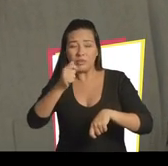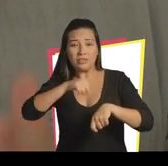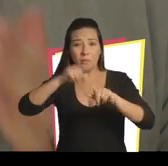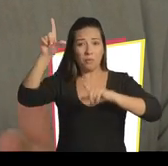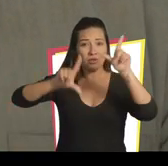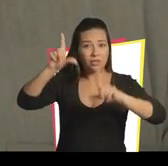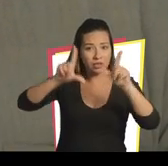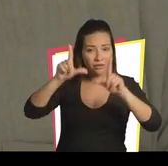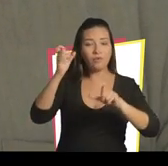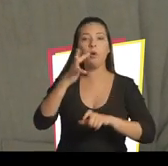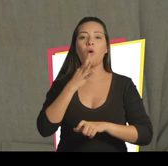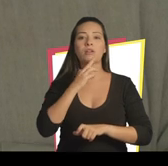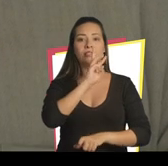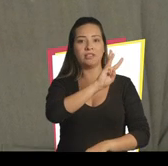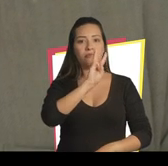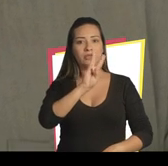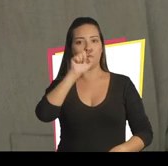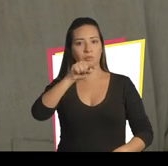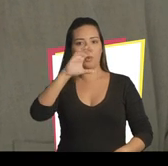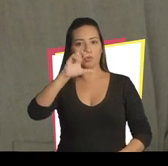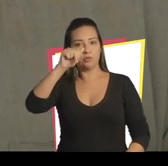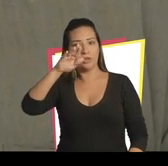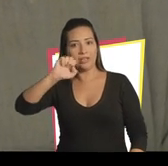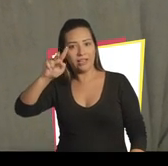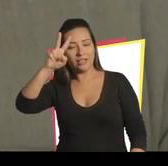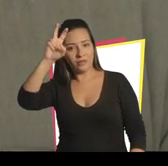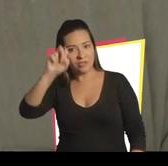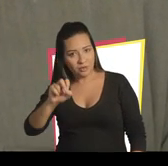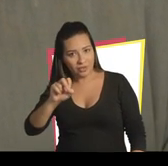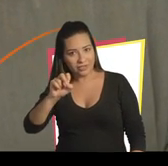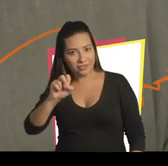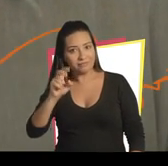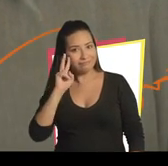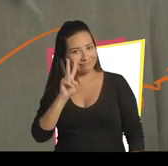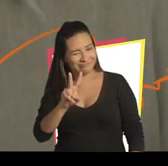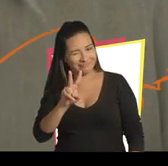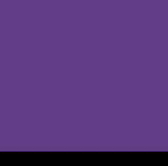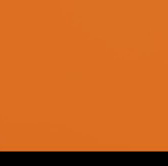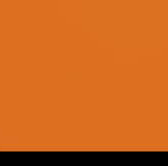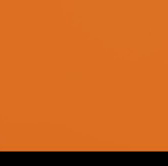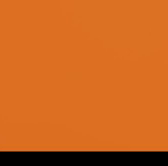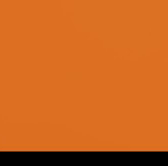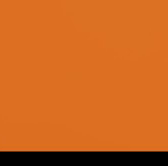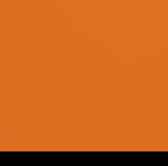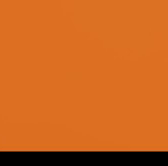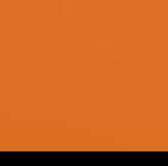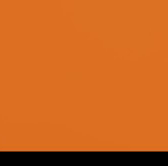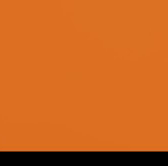na TV, mas você pode me conhecer na internet. Mude agora, canal 50. Te vejo lá.